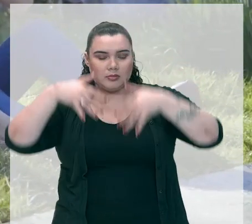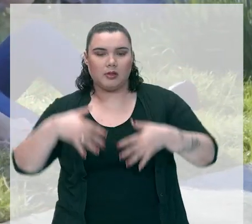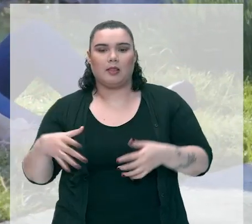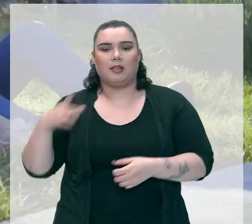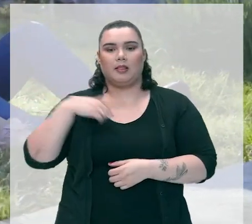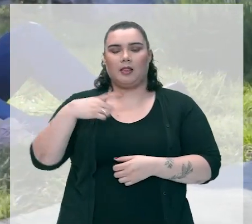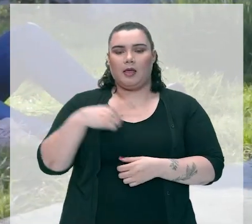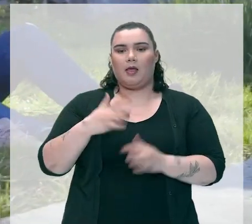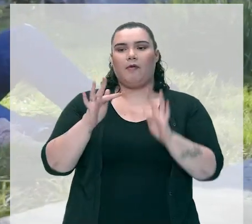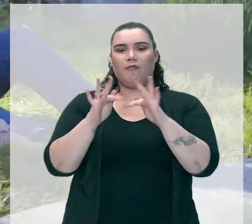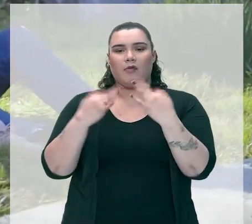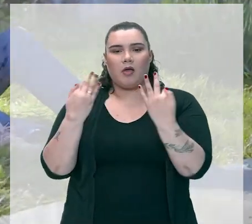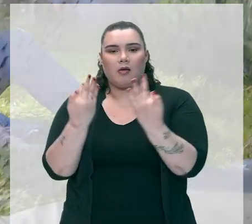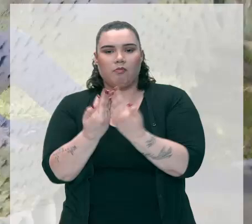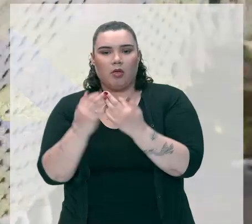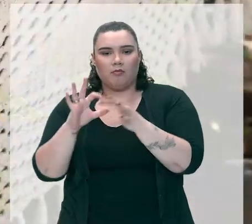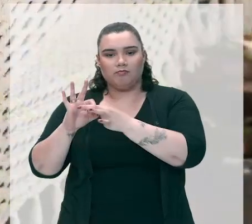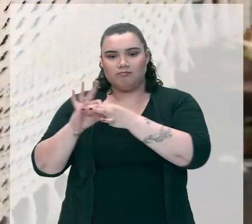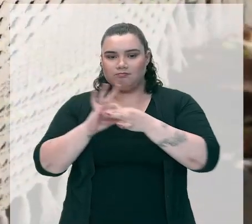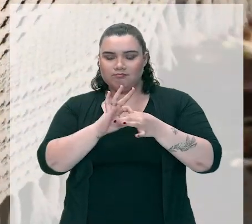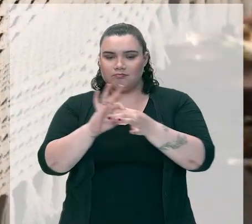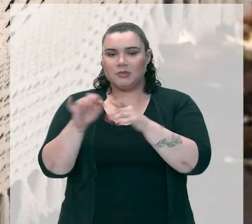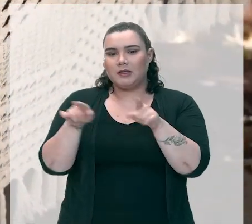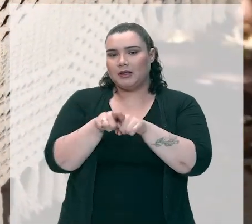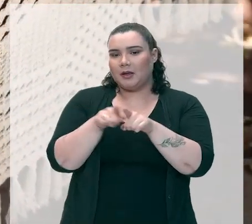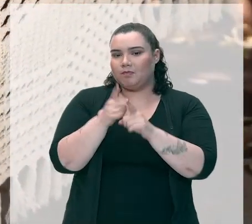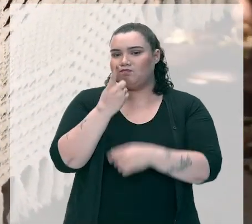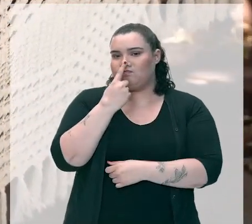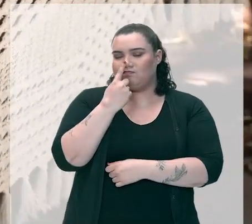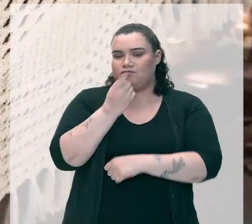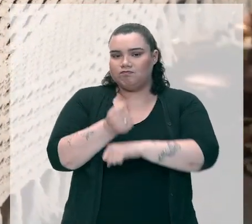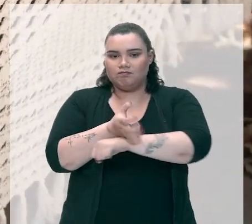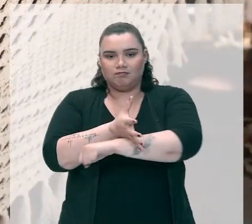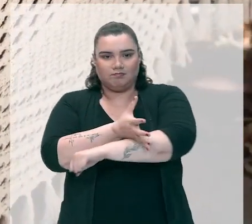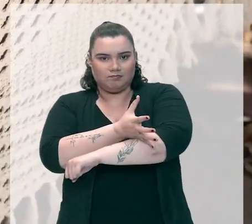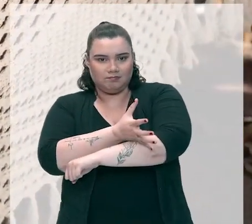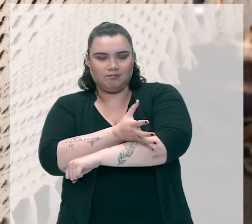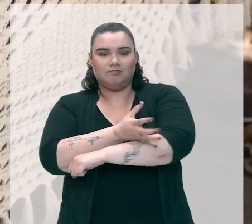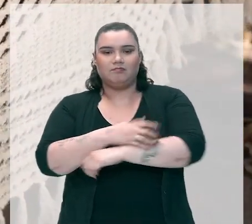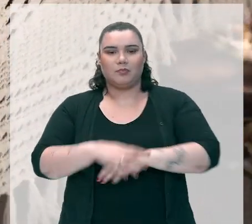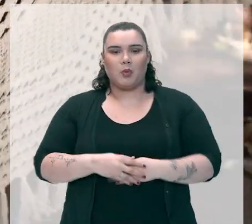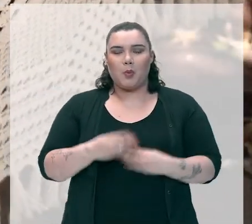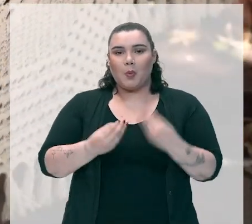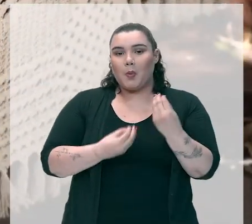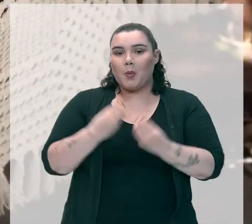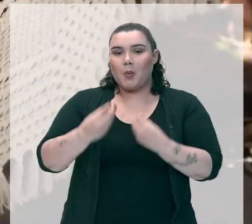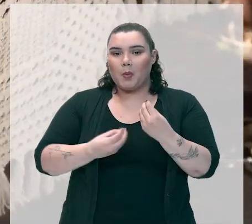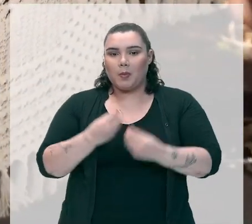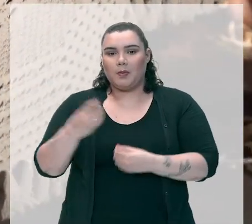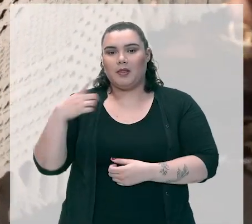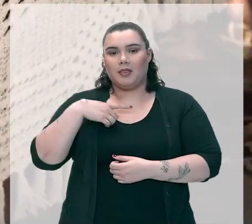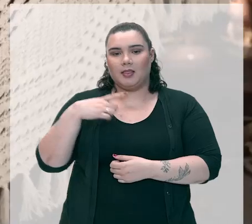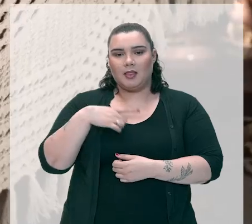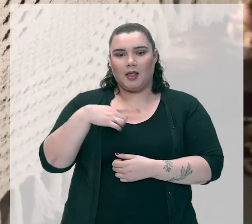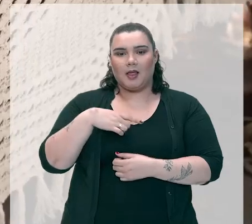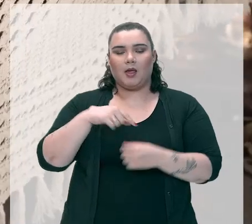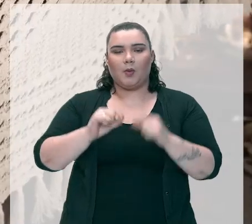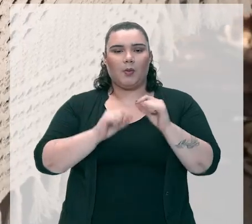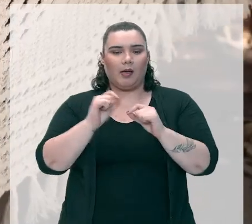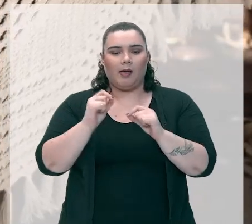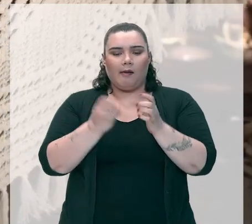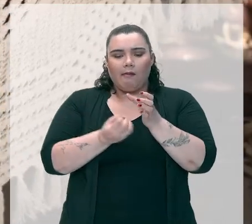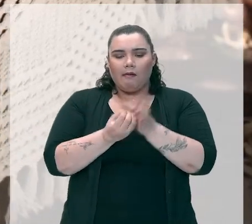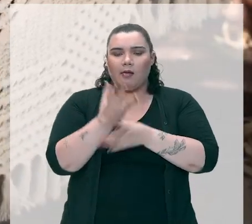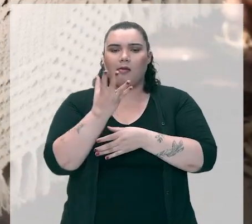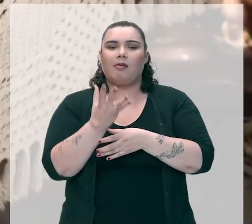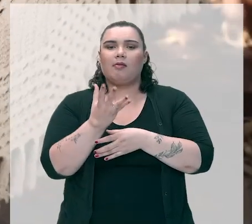possível criar os laços afetivos e também a intimidade emocional. Como é possível aí desenvolver,